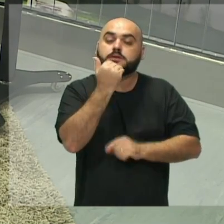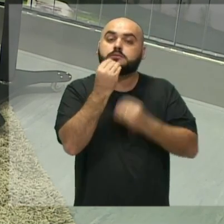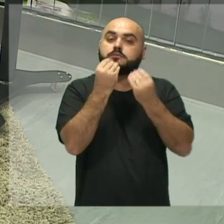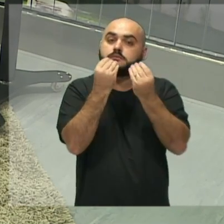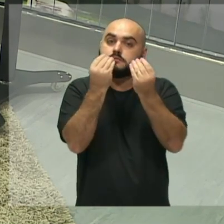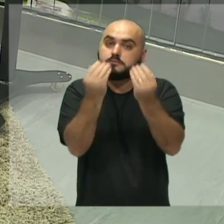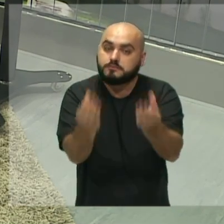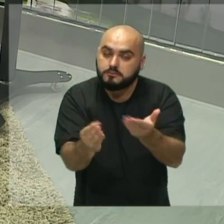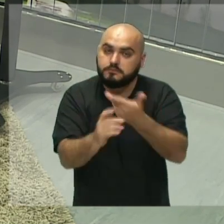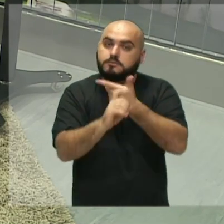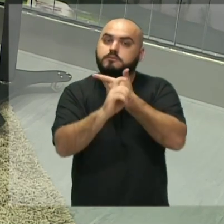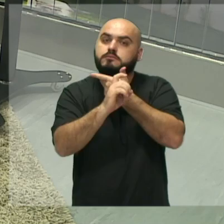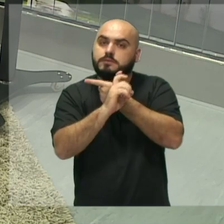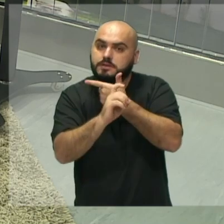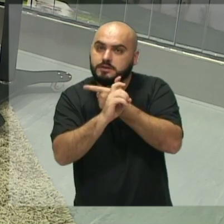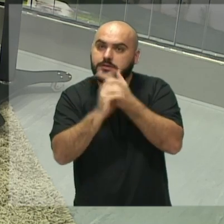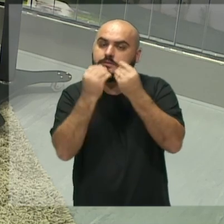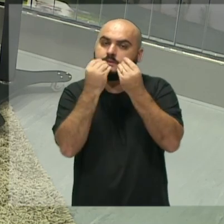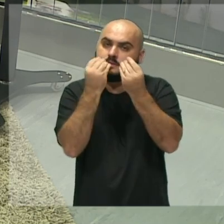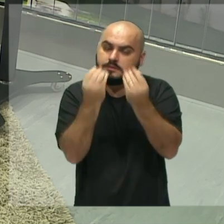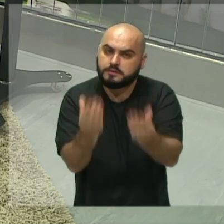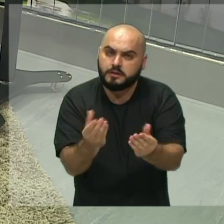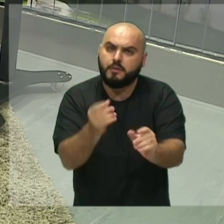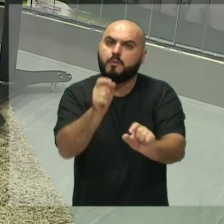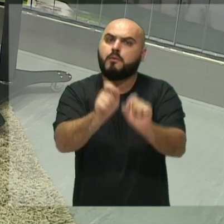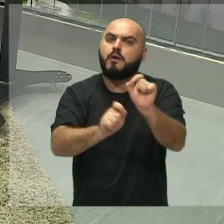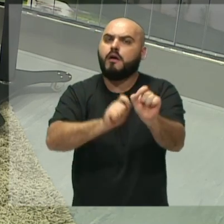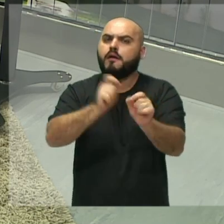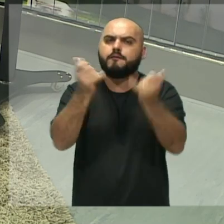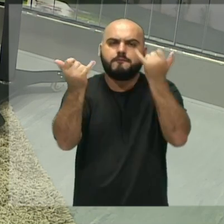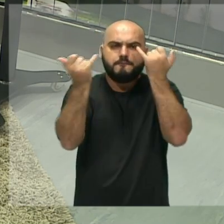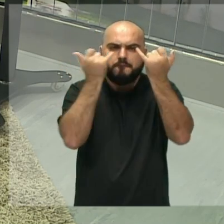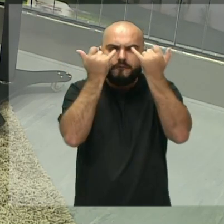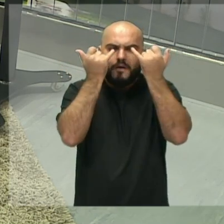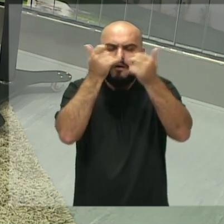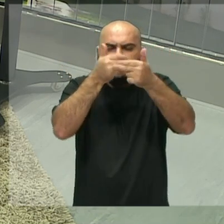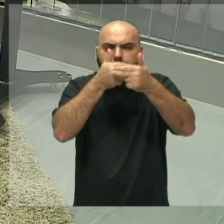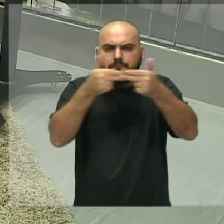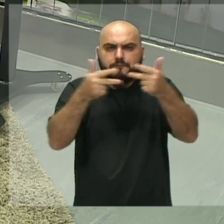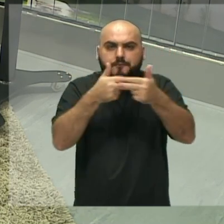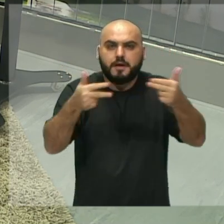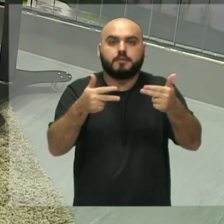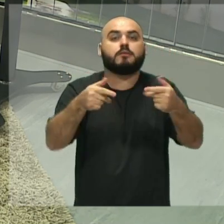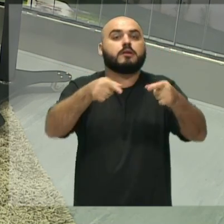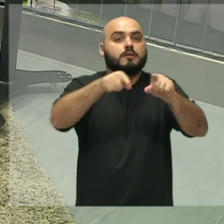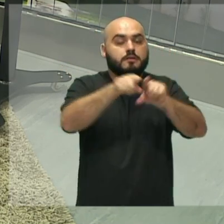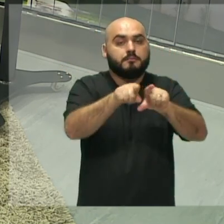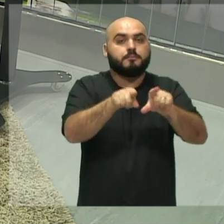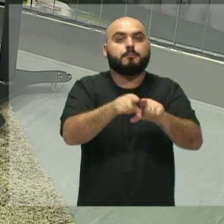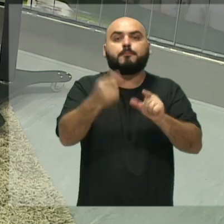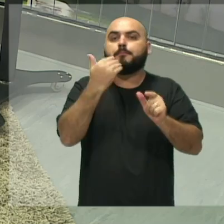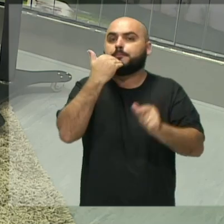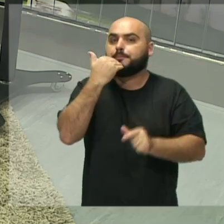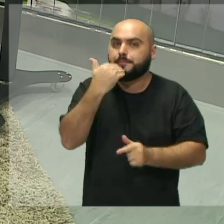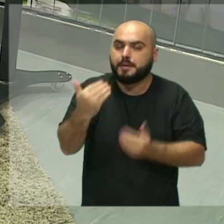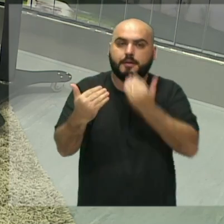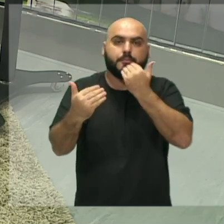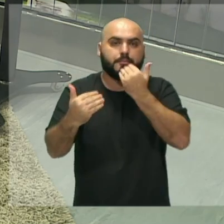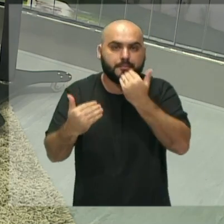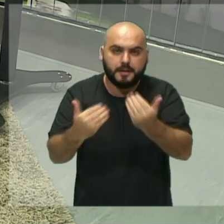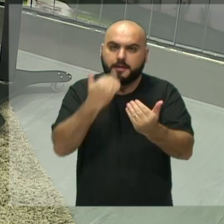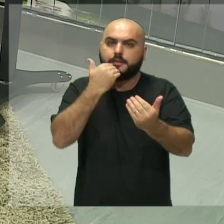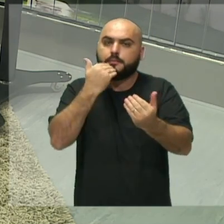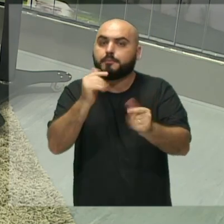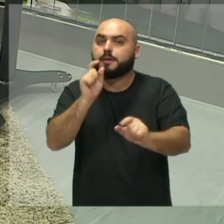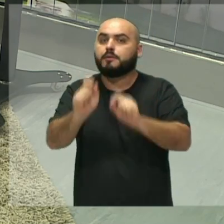Executivo, pedindo diversas informações e também fazendo alguns pedidos para que a organização da